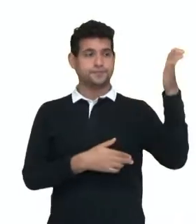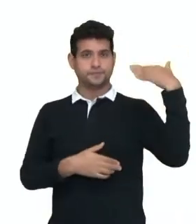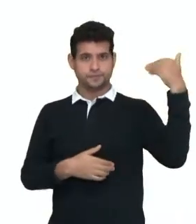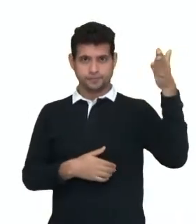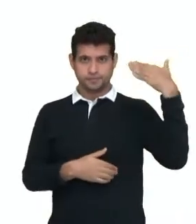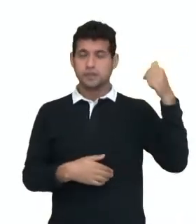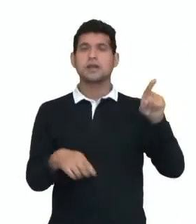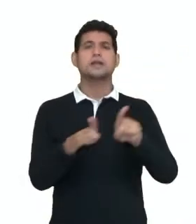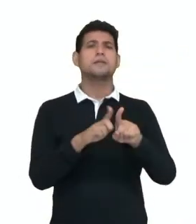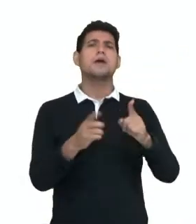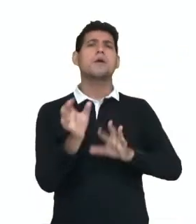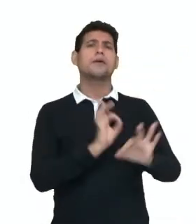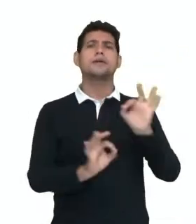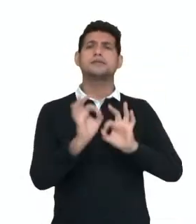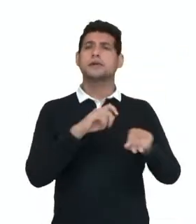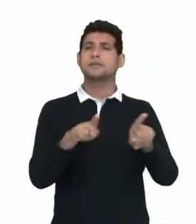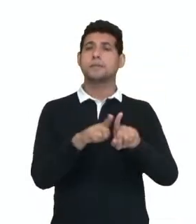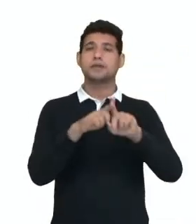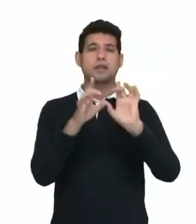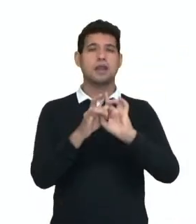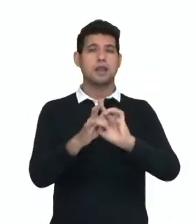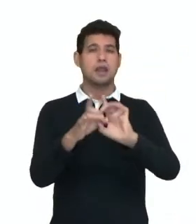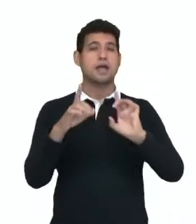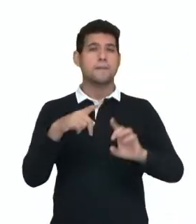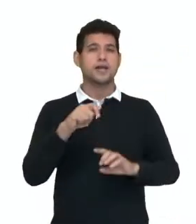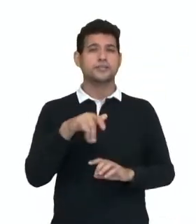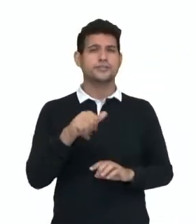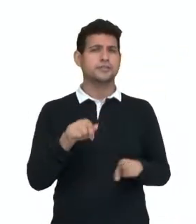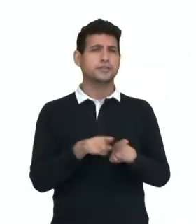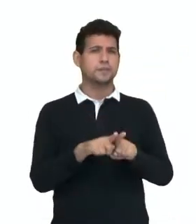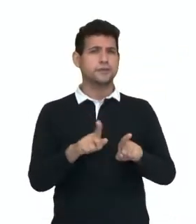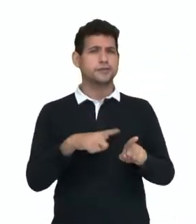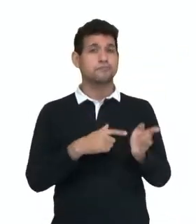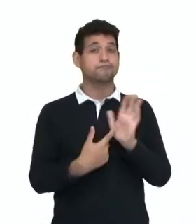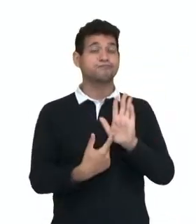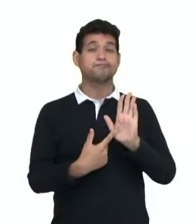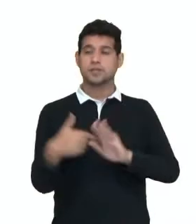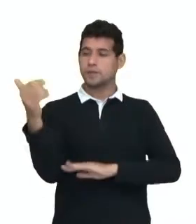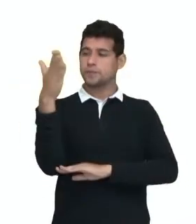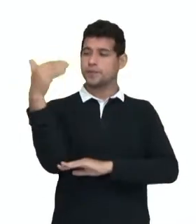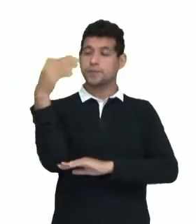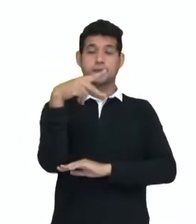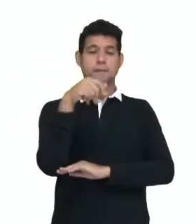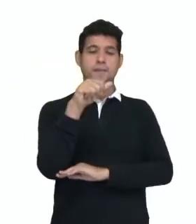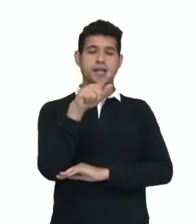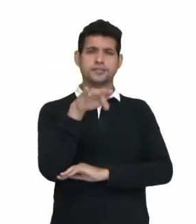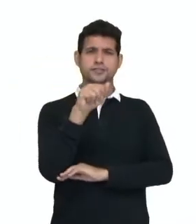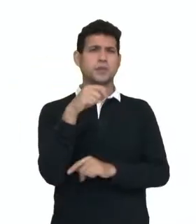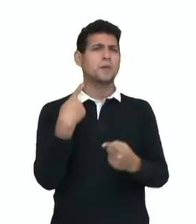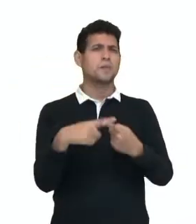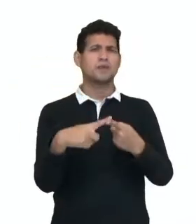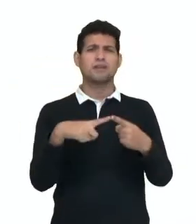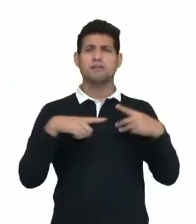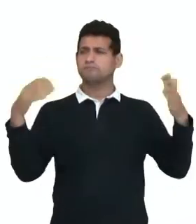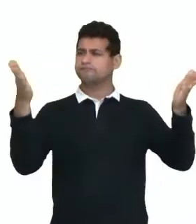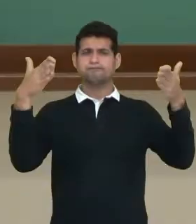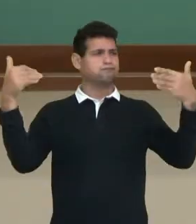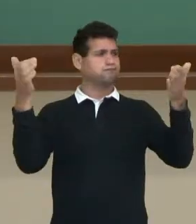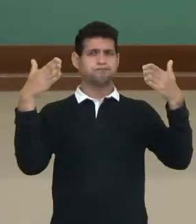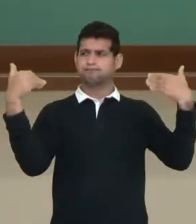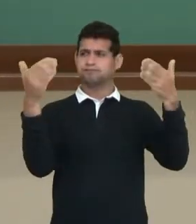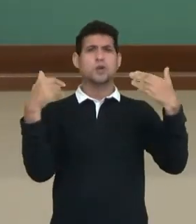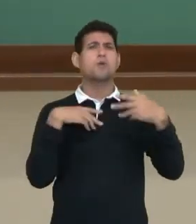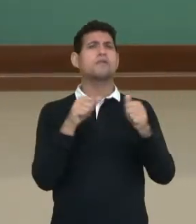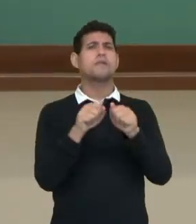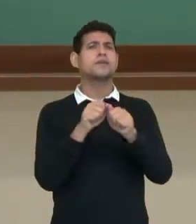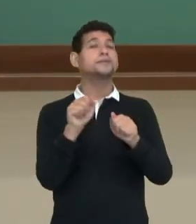esquerda, e a Organização da Libertação Palestina, representada aí pela bandeira que é da Palestina? Por que Israel conseguiu se